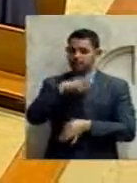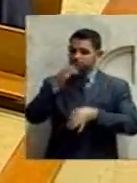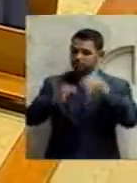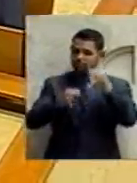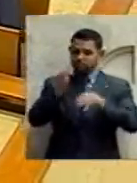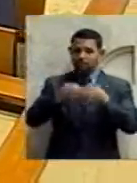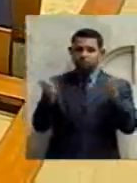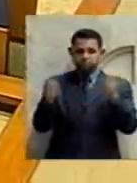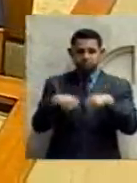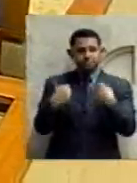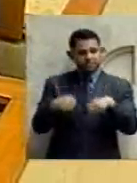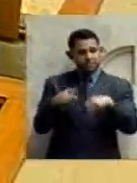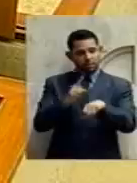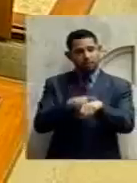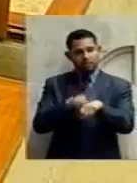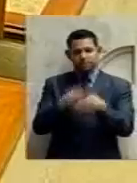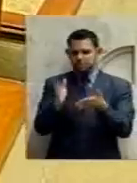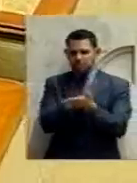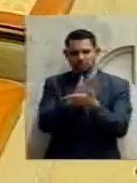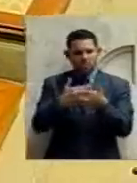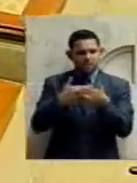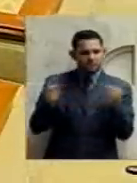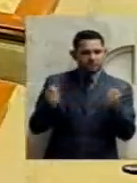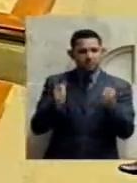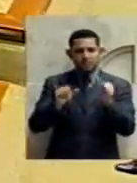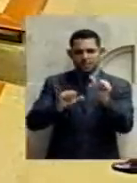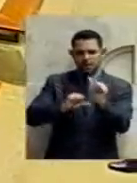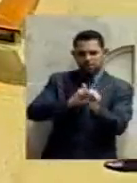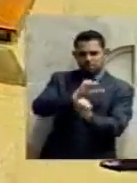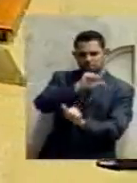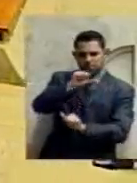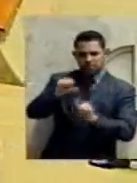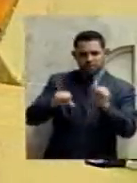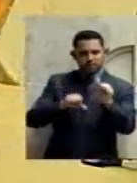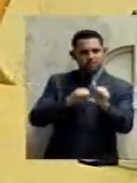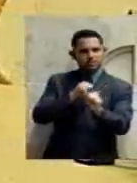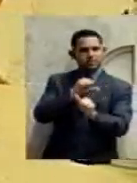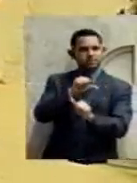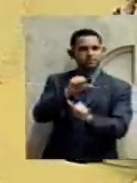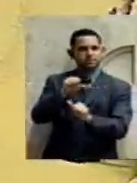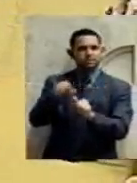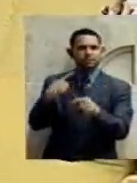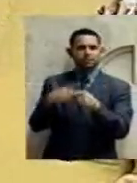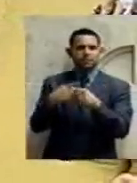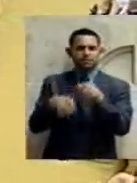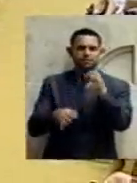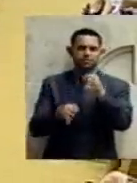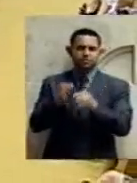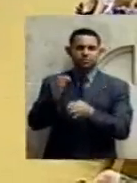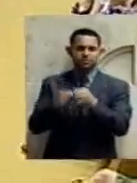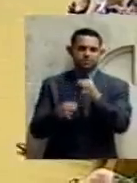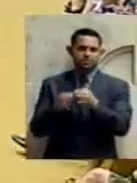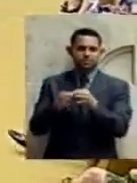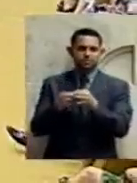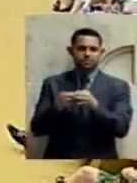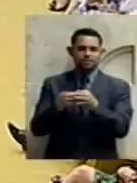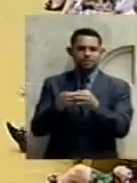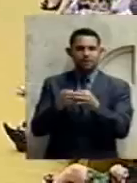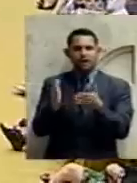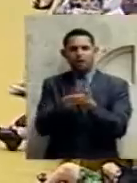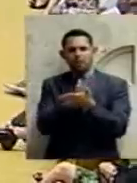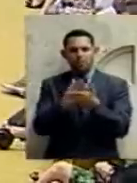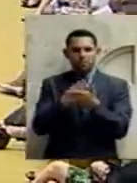neste momento, de uma reforma, mas de uma reforma pela ótica do jurisdicionado. Medidas